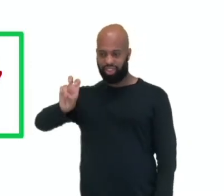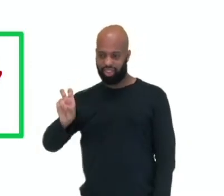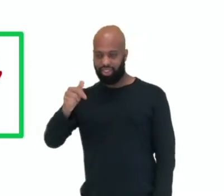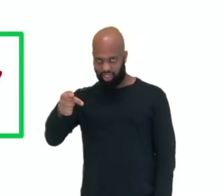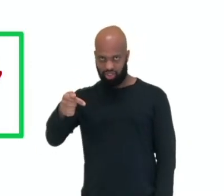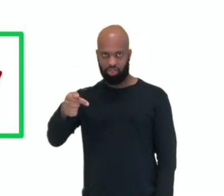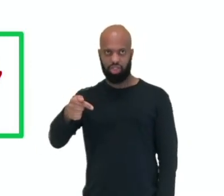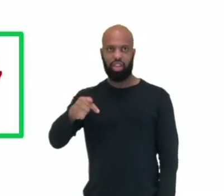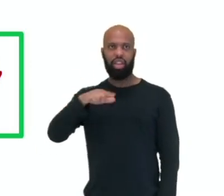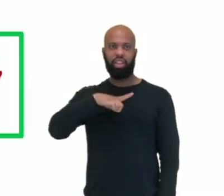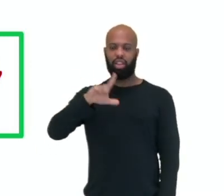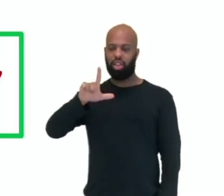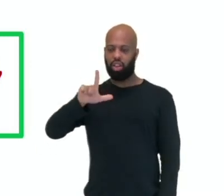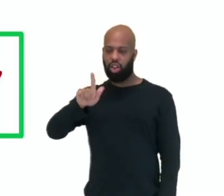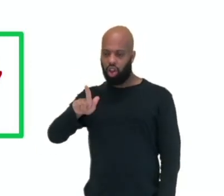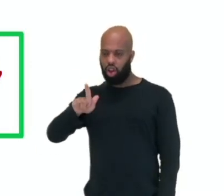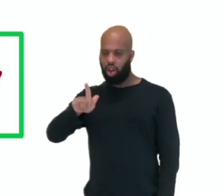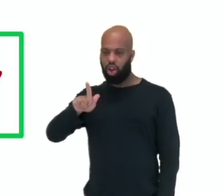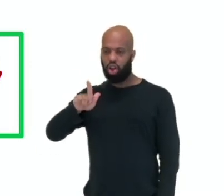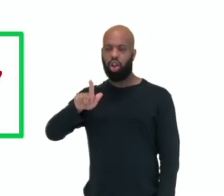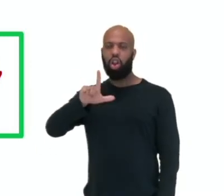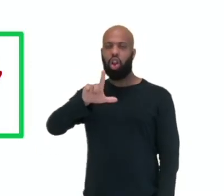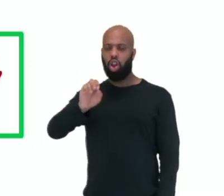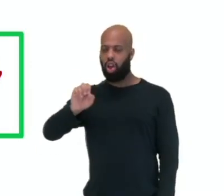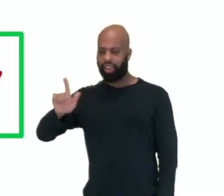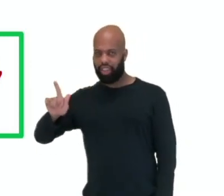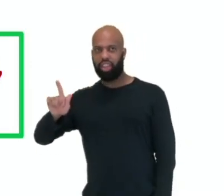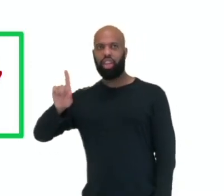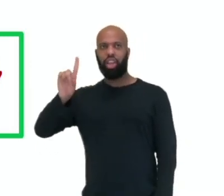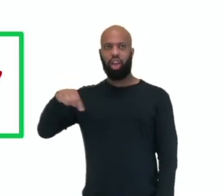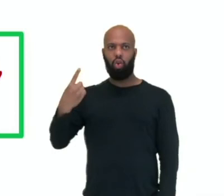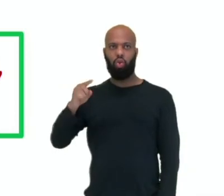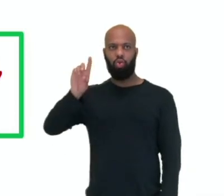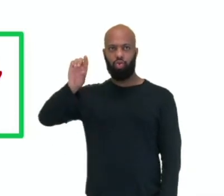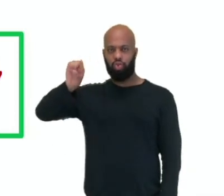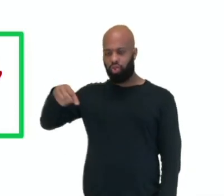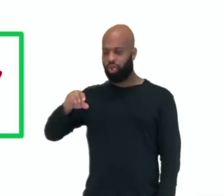0,097 e o log de 1,008 é aproximadamente